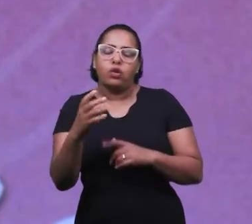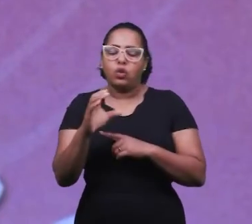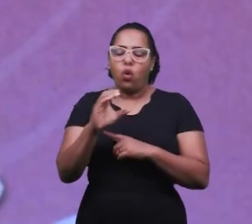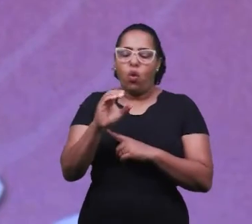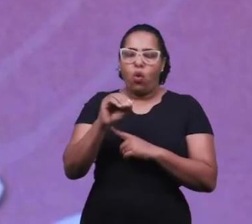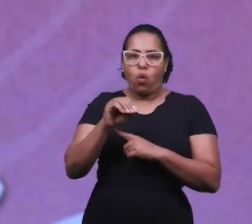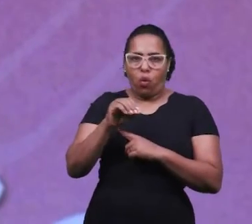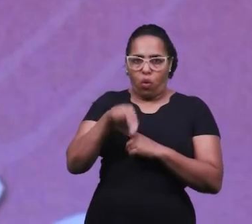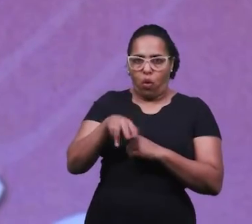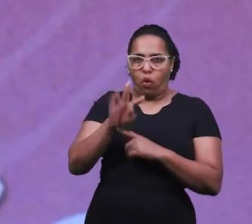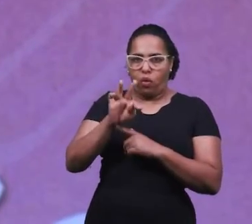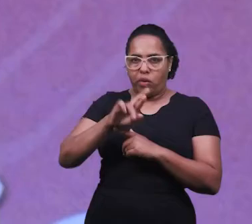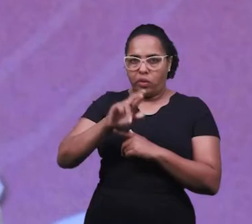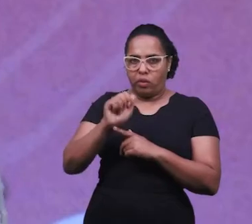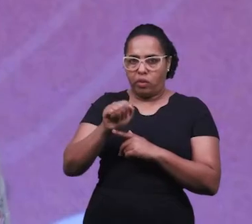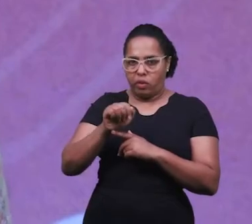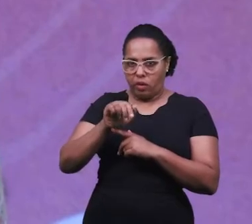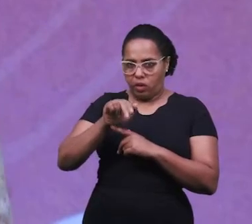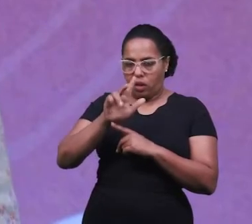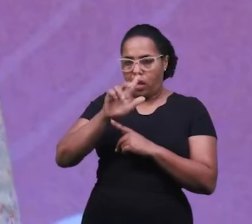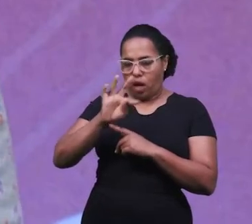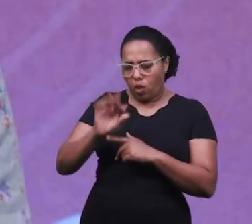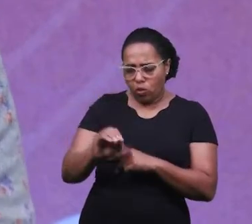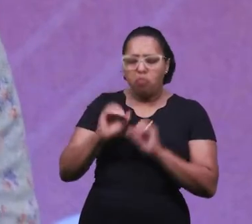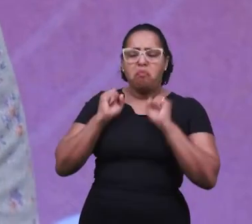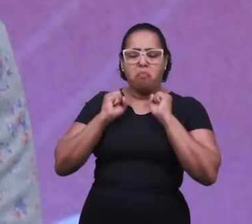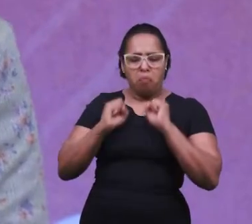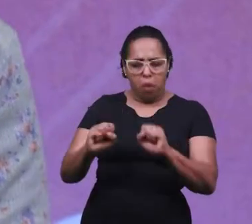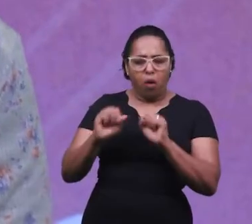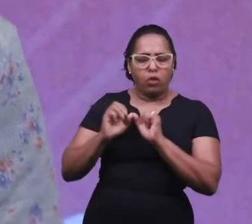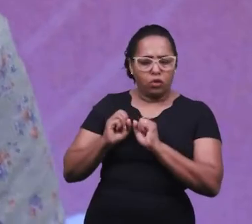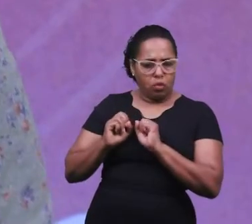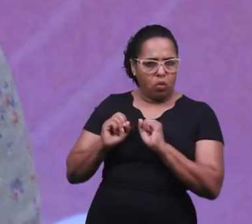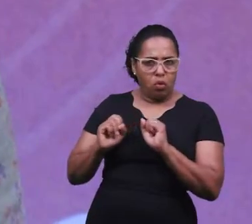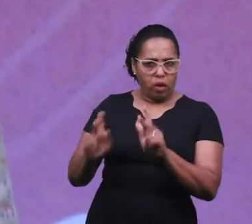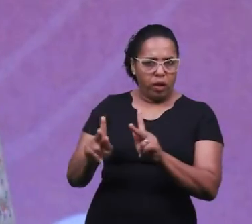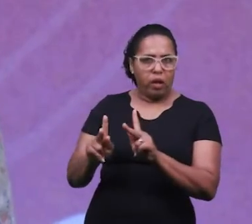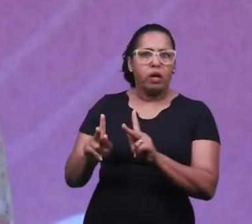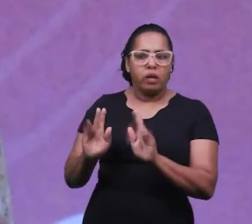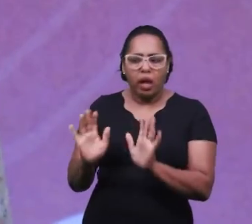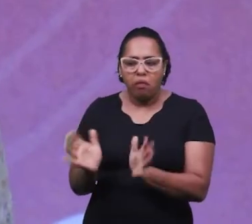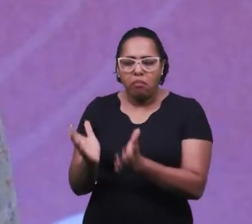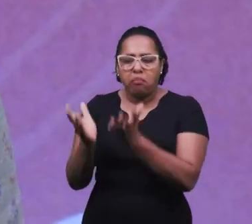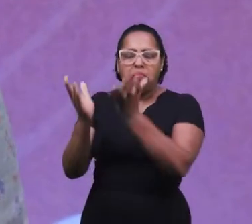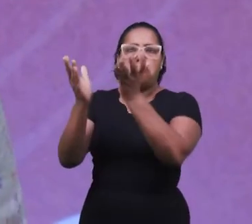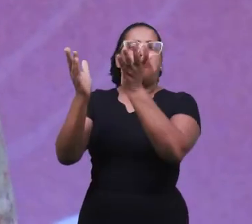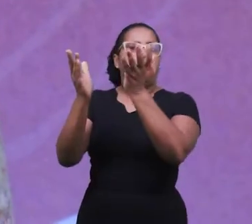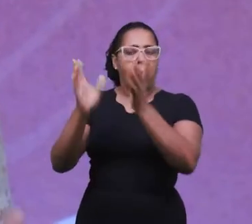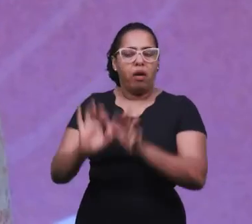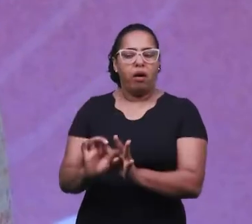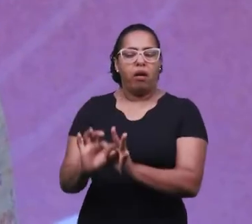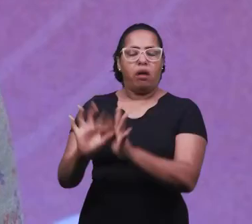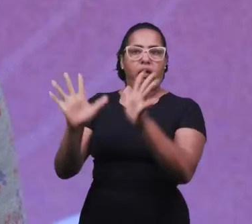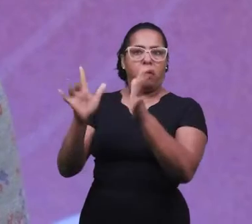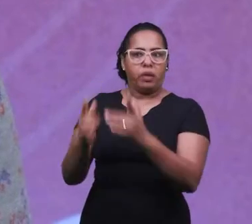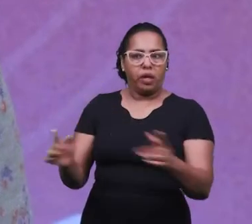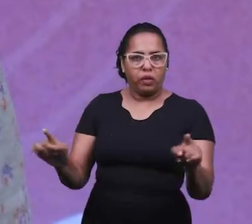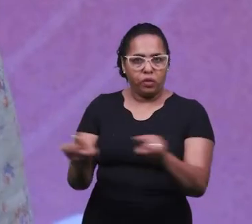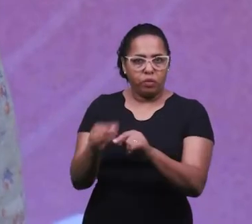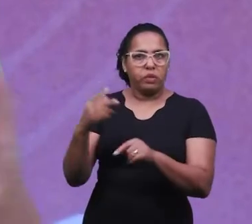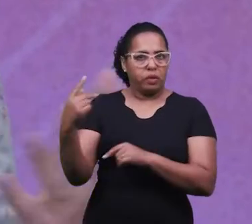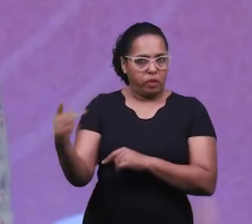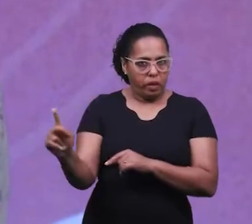um contralto, de fazer um tenor, ele pode e deve fazer, porque isso estimula a liberdade